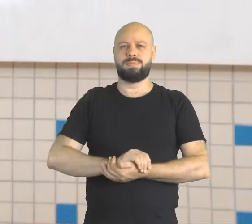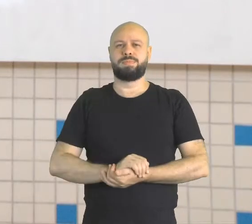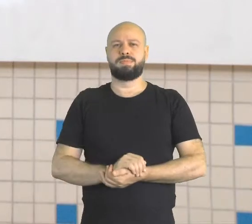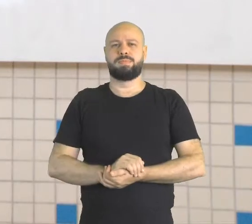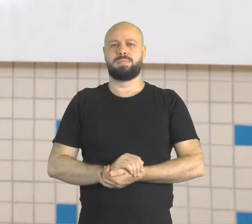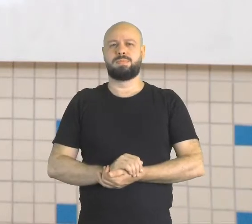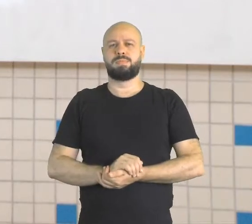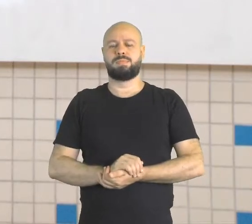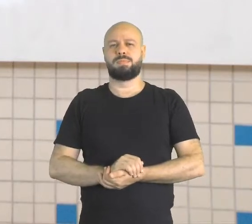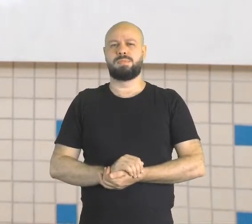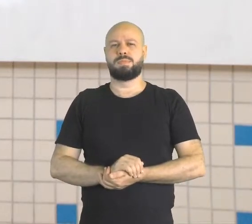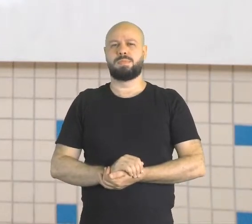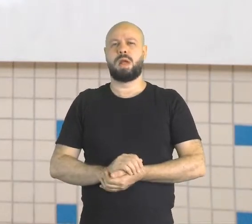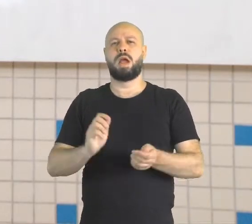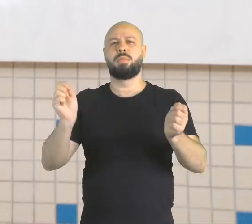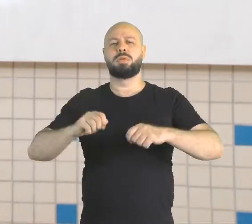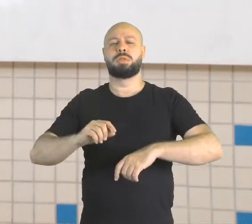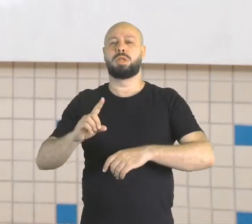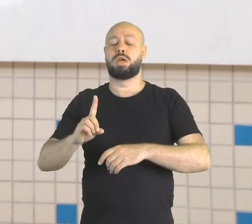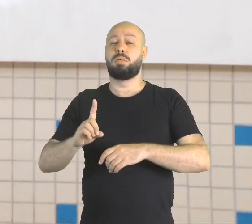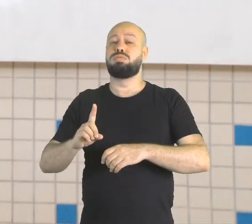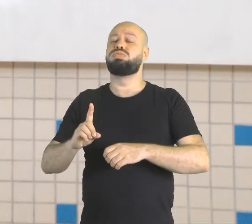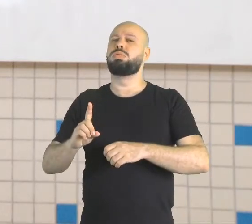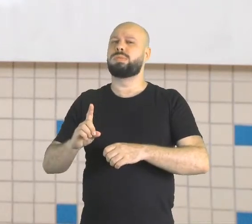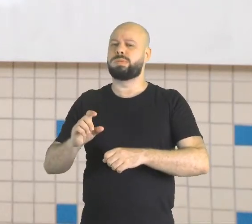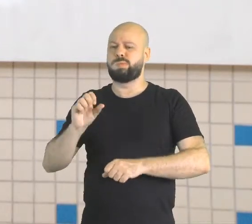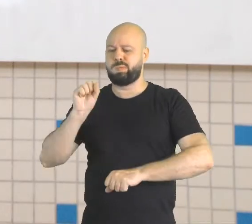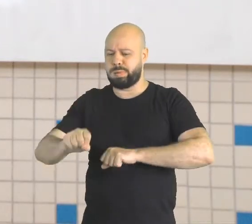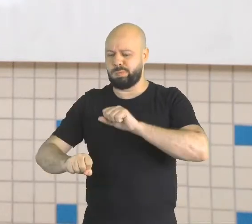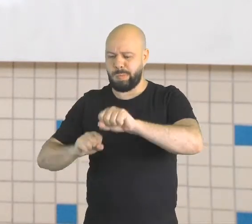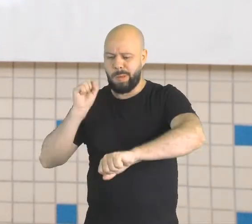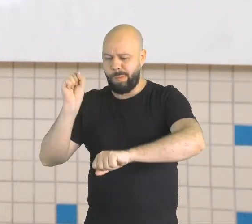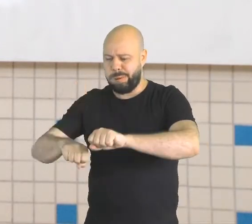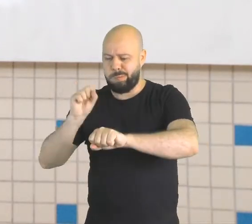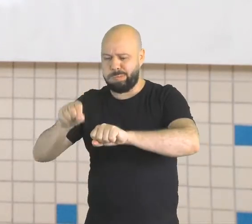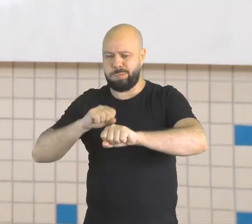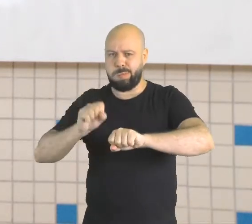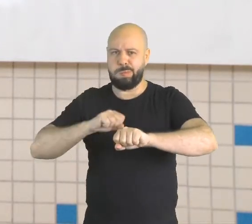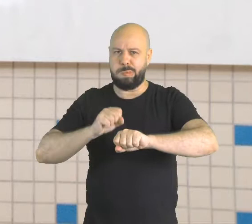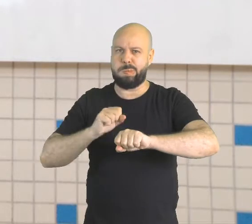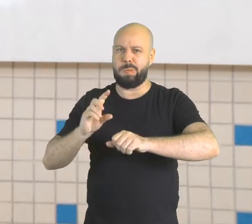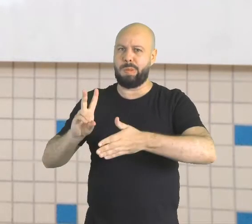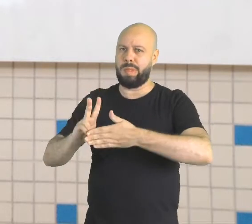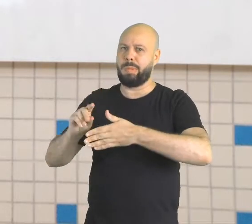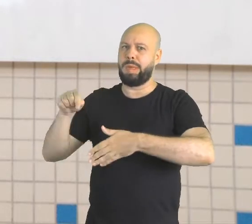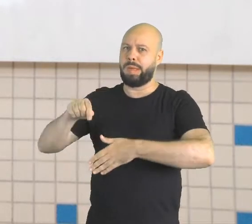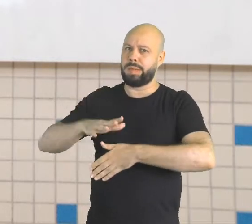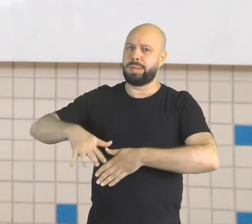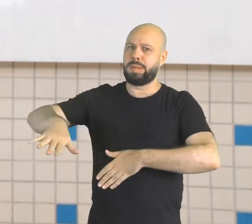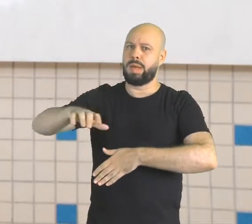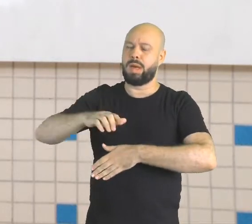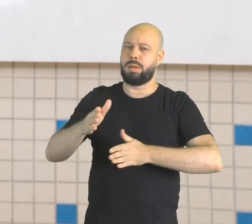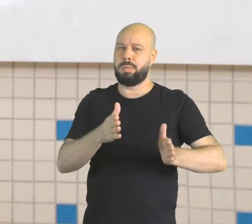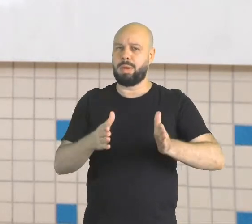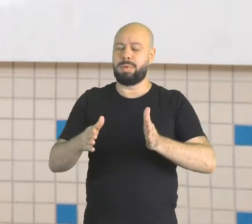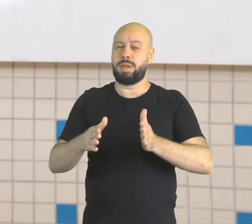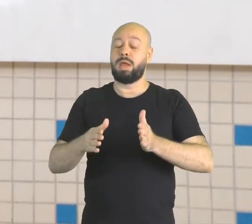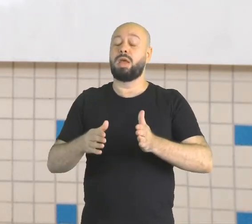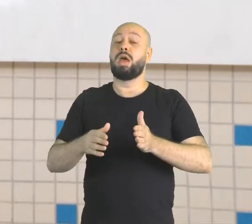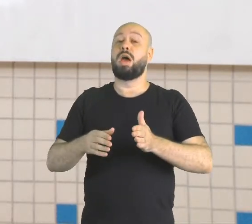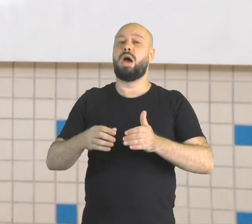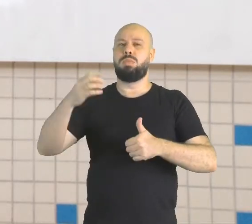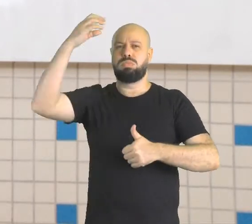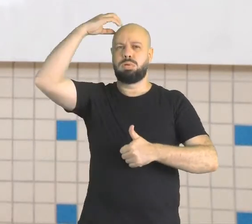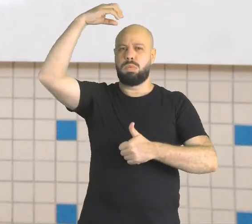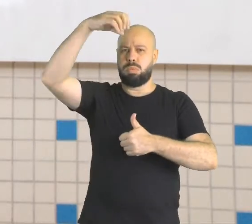Podemos dizer o massacre indígena no Império, tanto no Brasil primeiro reinado quanto no Brasil